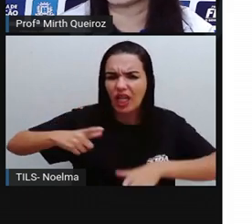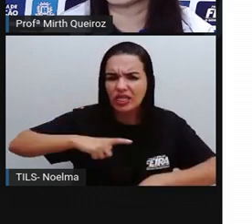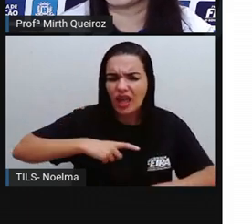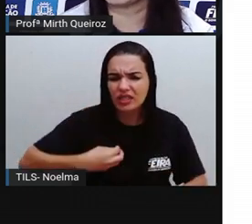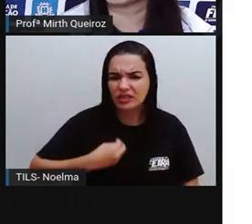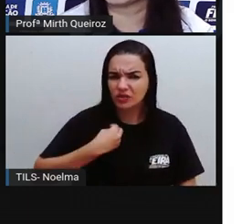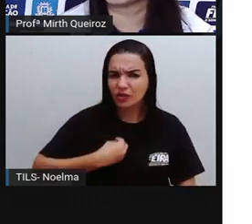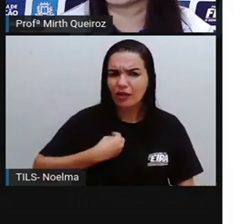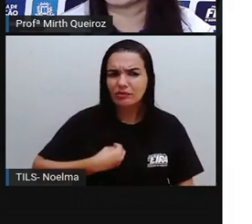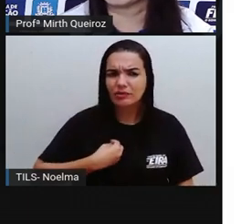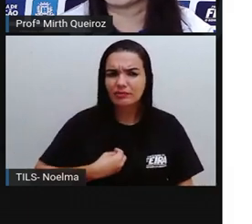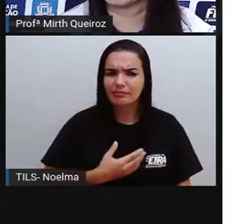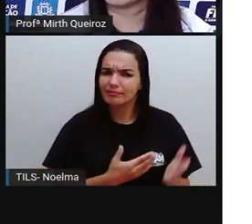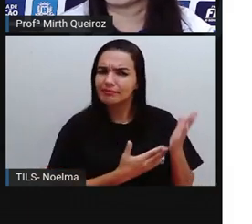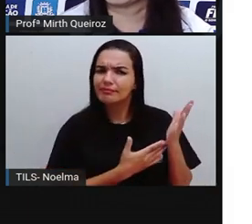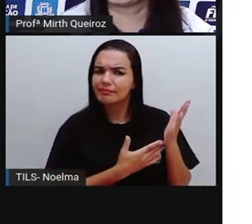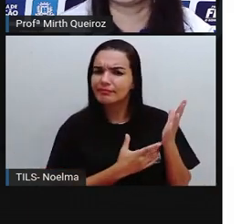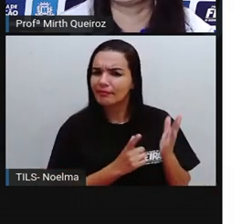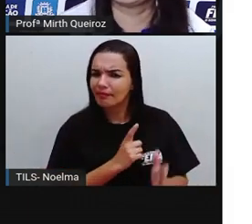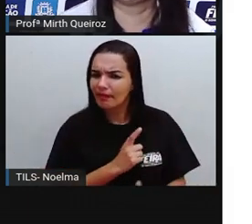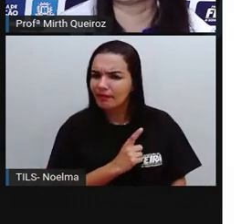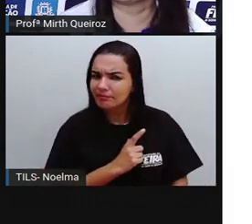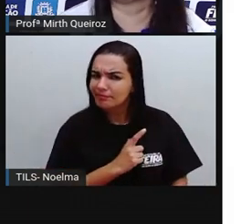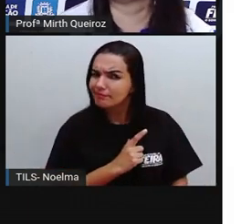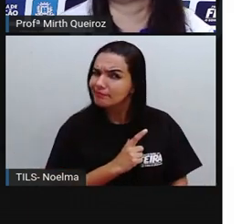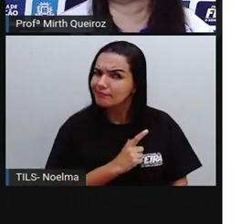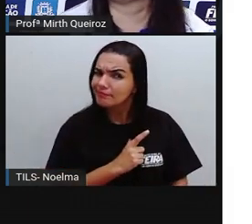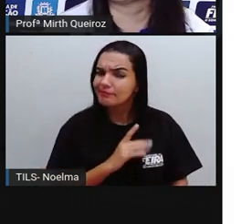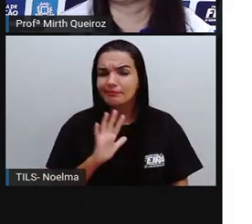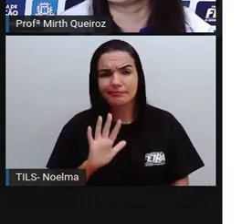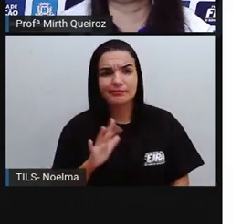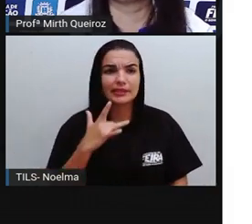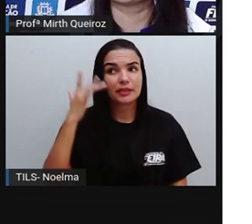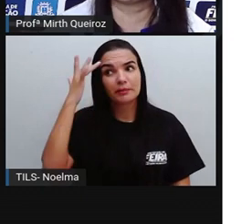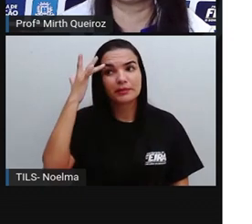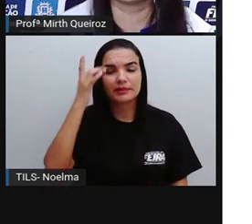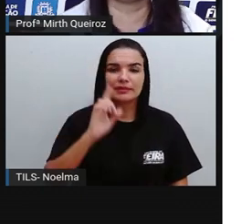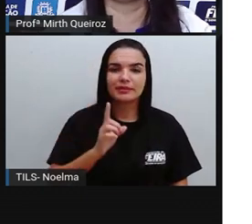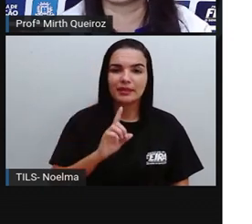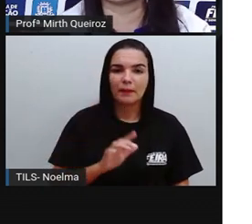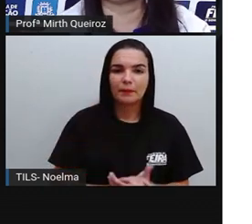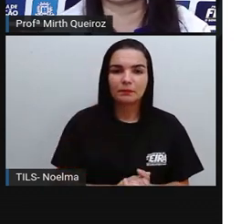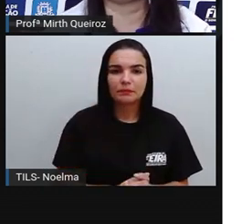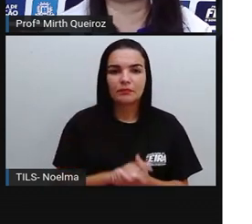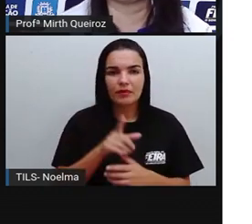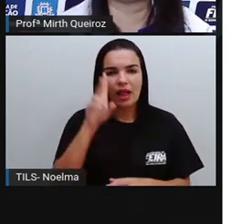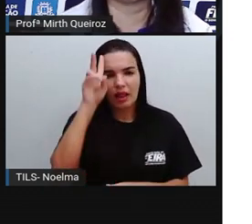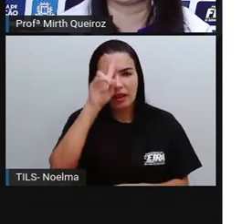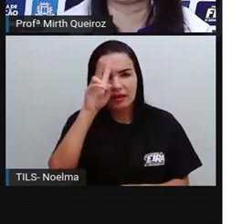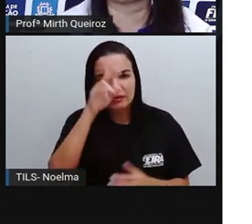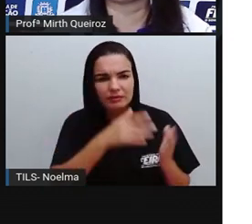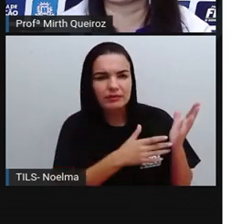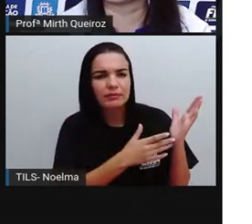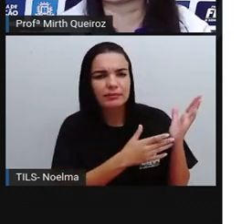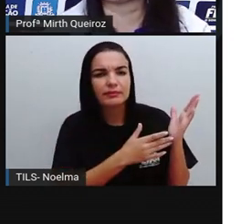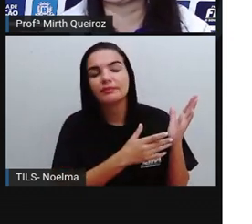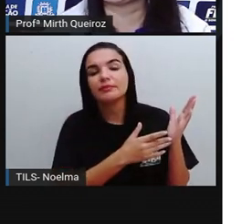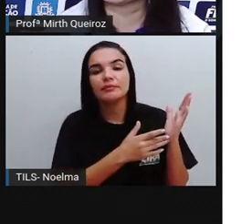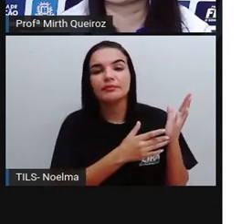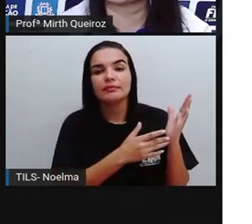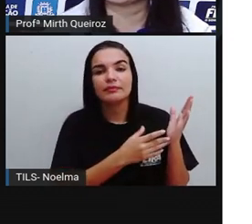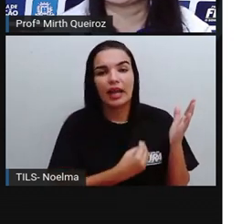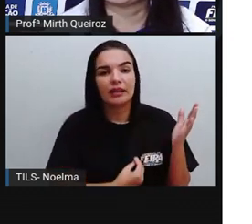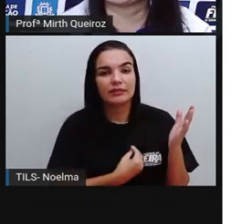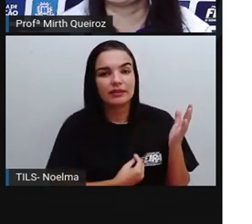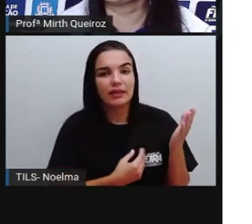lugar existente? Não, né? Não, vocês lembram de algum lugar, observando aí essa imagem, algum lugar que